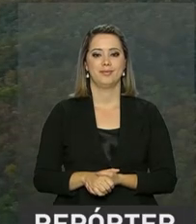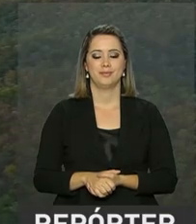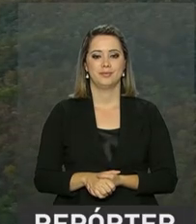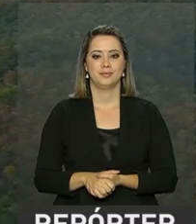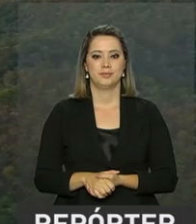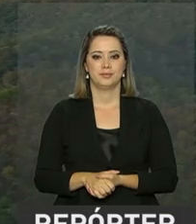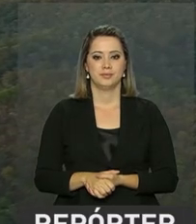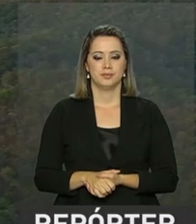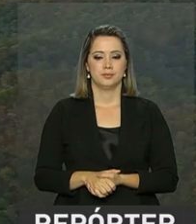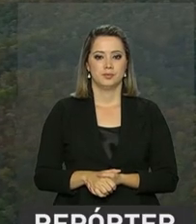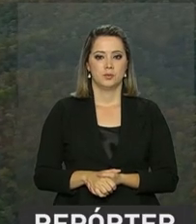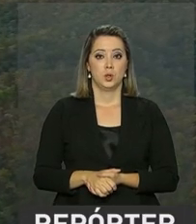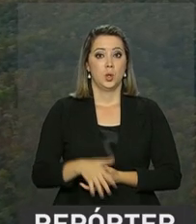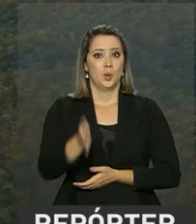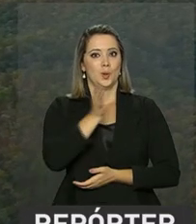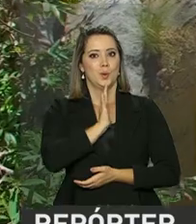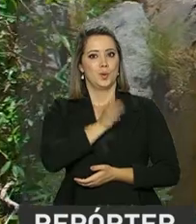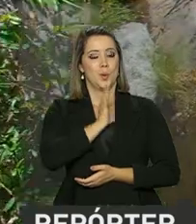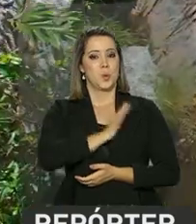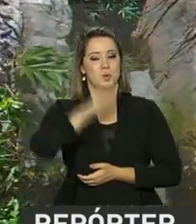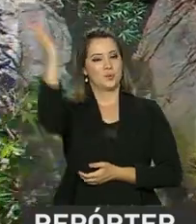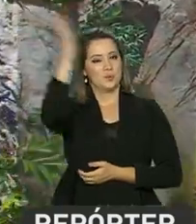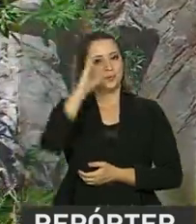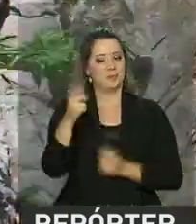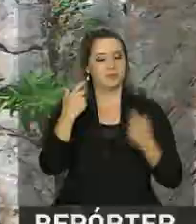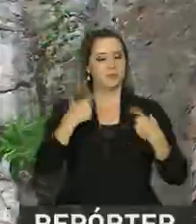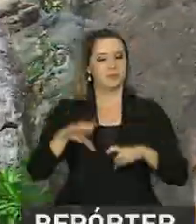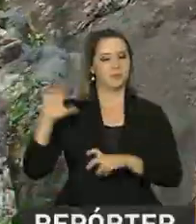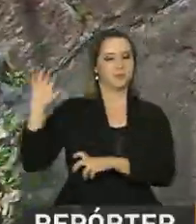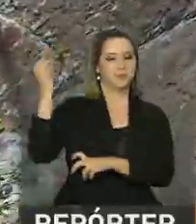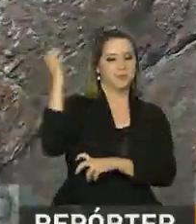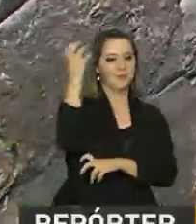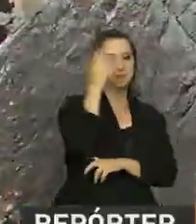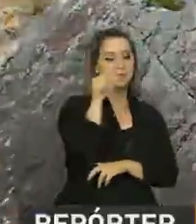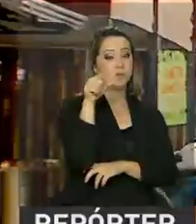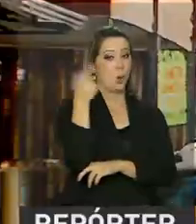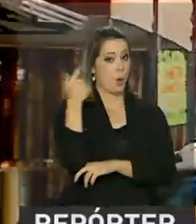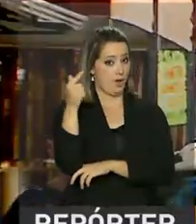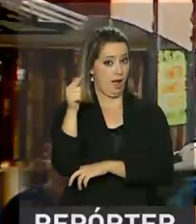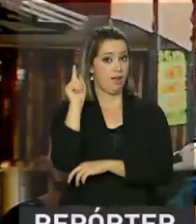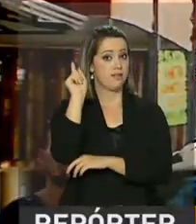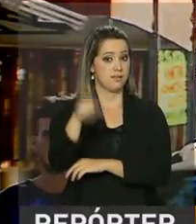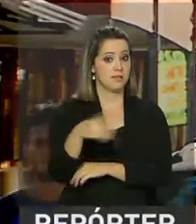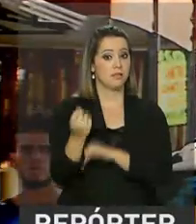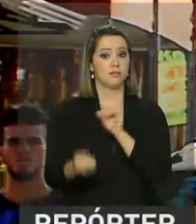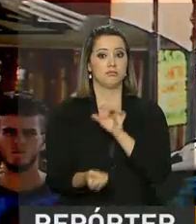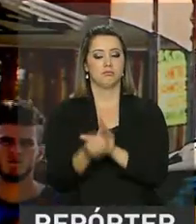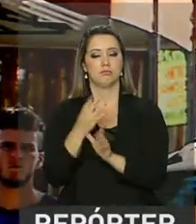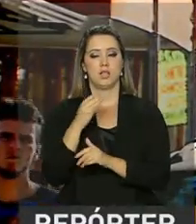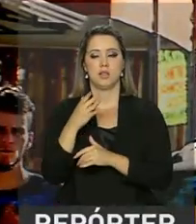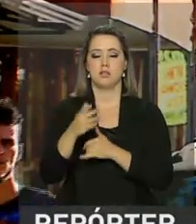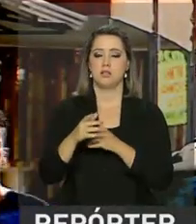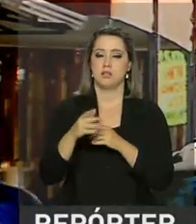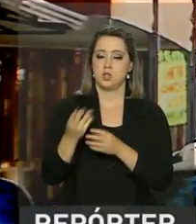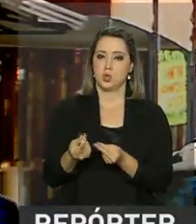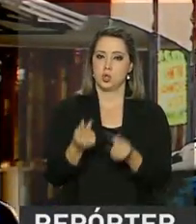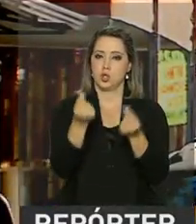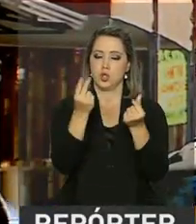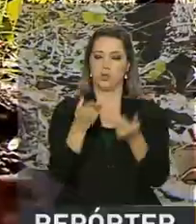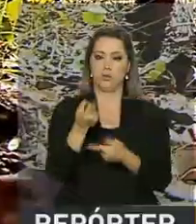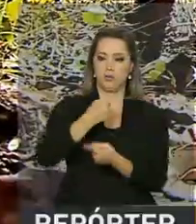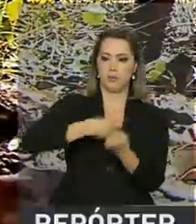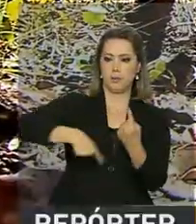Parque no coração do Brasil o Parque Nacional da Chapada dos Veadeiros é fonte de renda para as cidades Goianas do seu